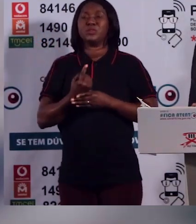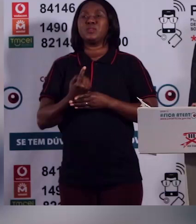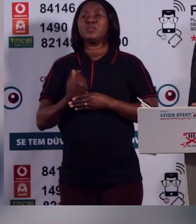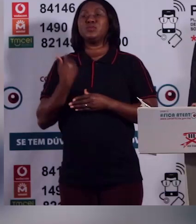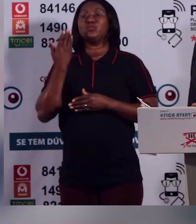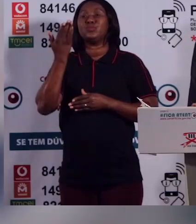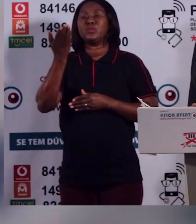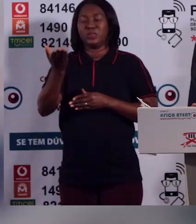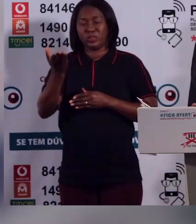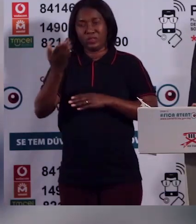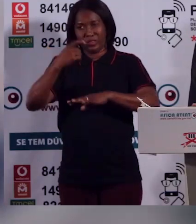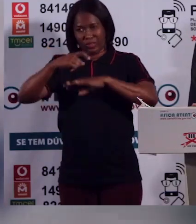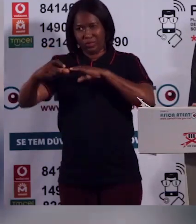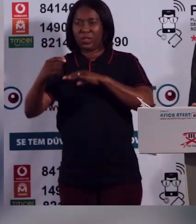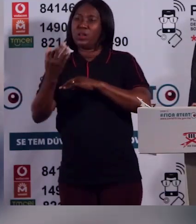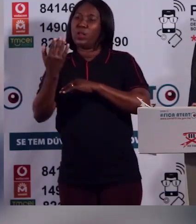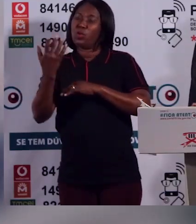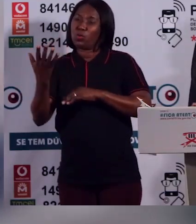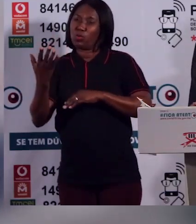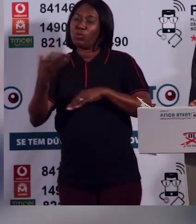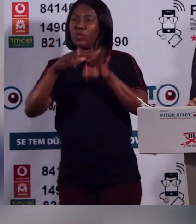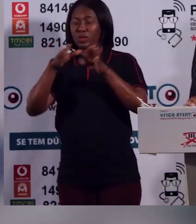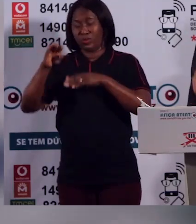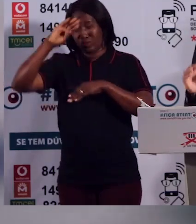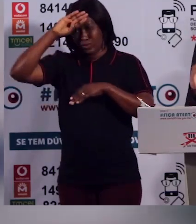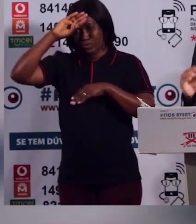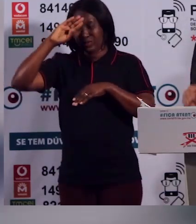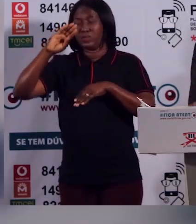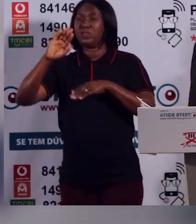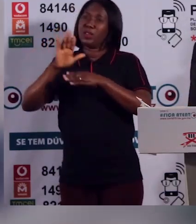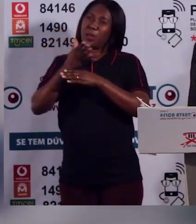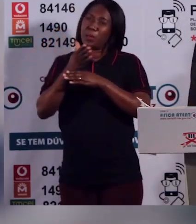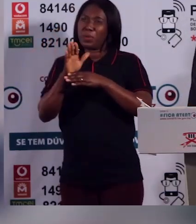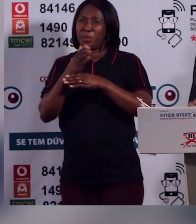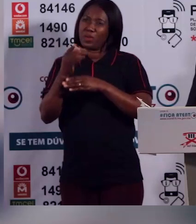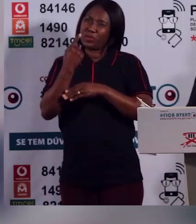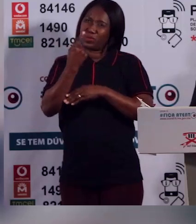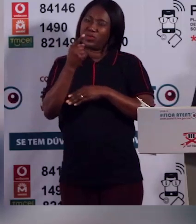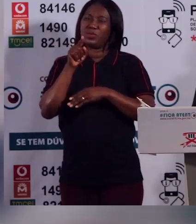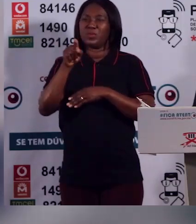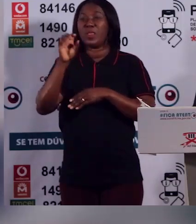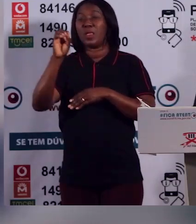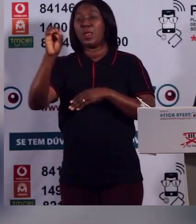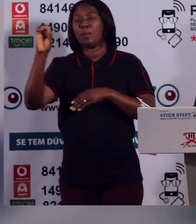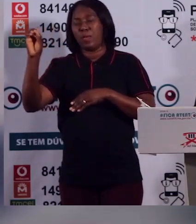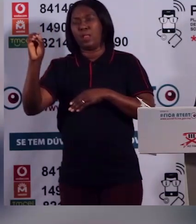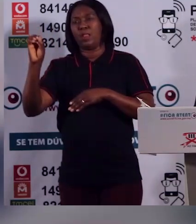próximas semanas, este número de casos ativos vai se situar à volta de 1.000 casos ativos.